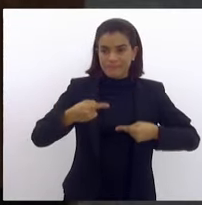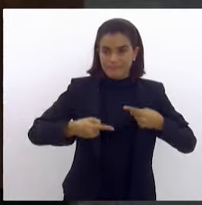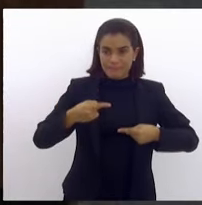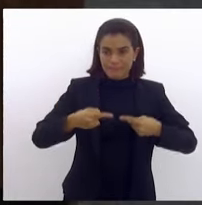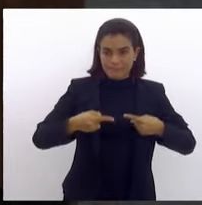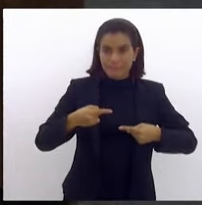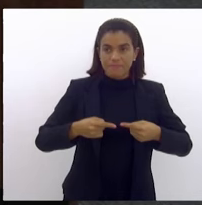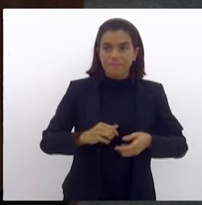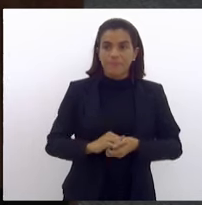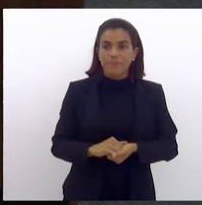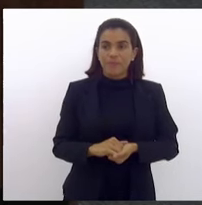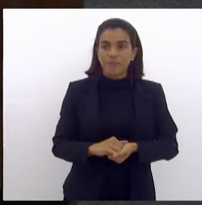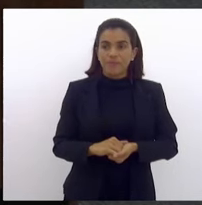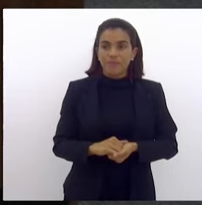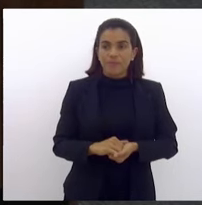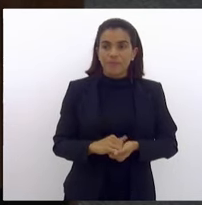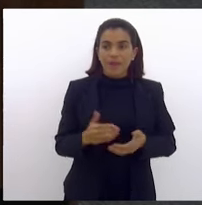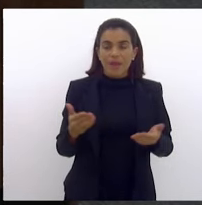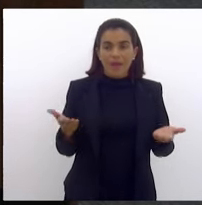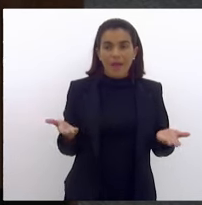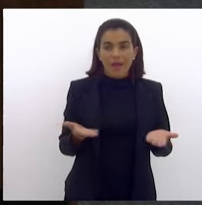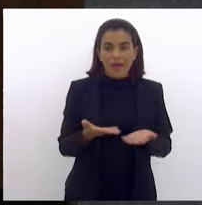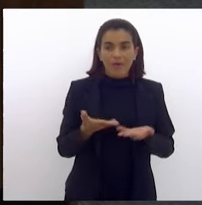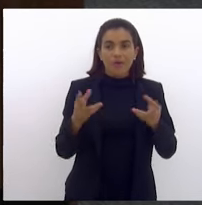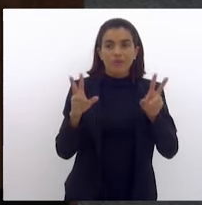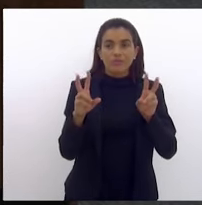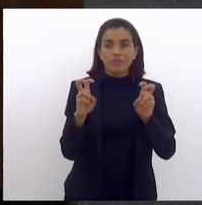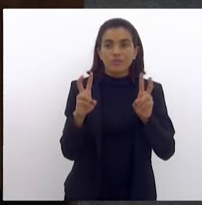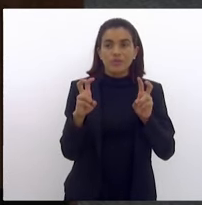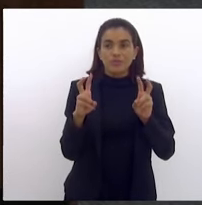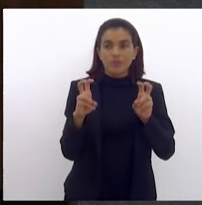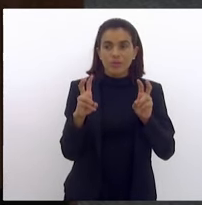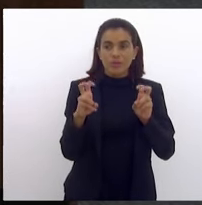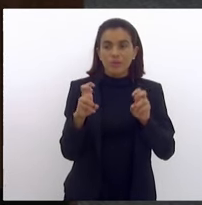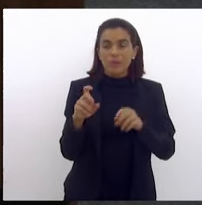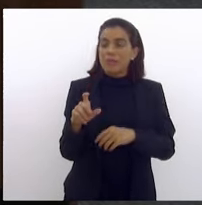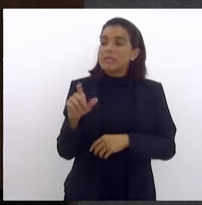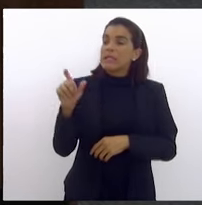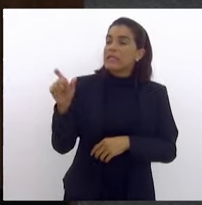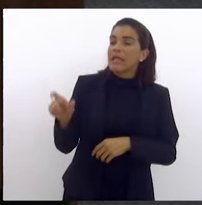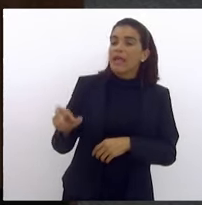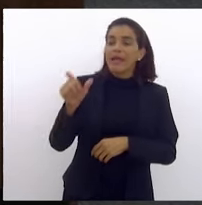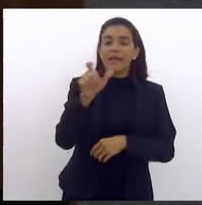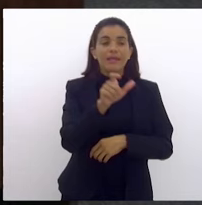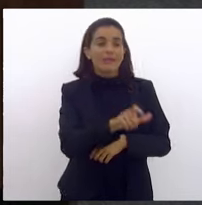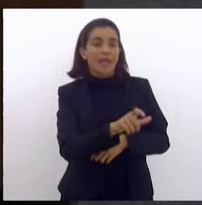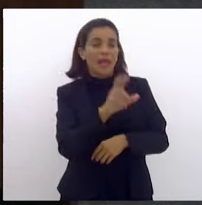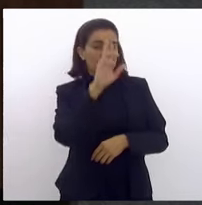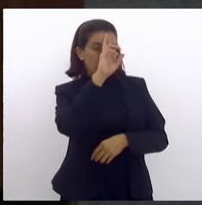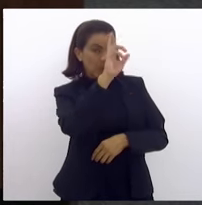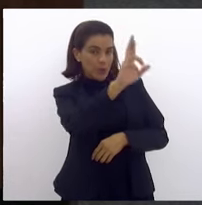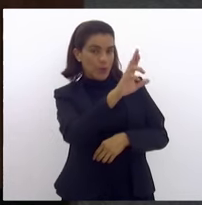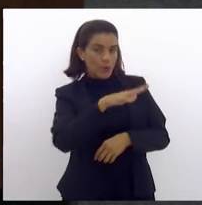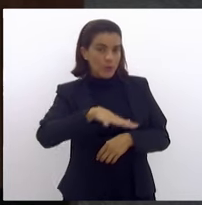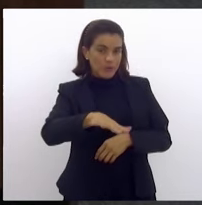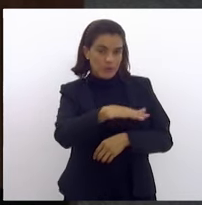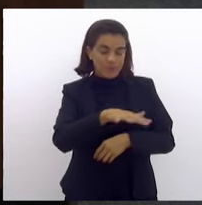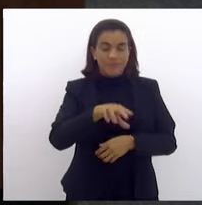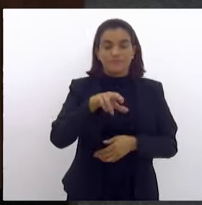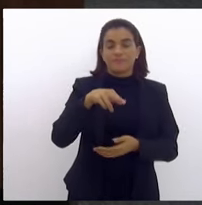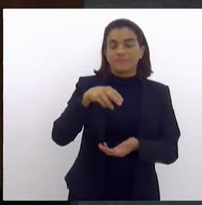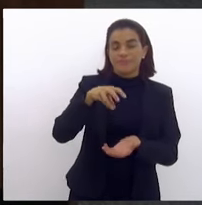nós estamos fazendo acerca de quem deve ser o detentor do espaço do